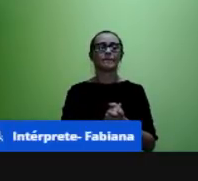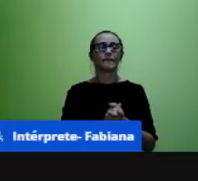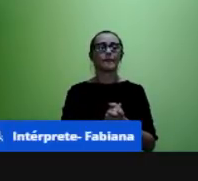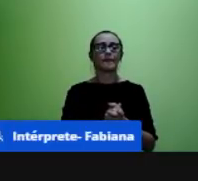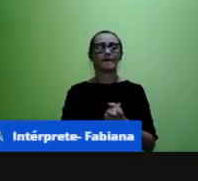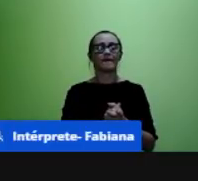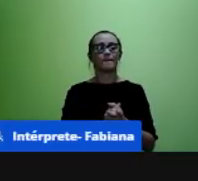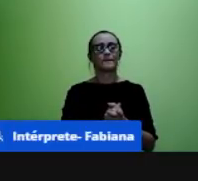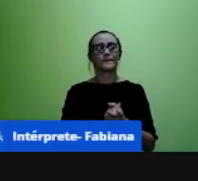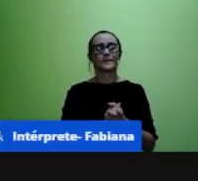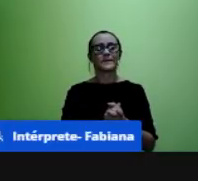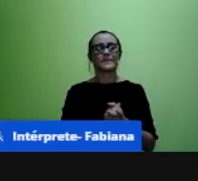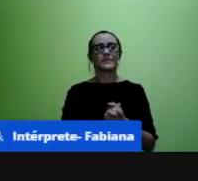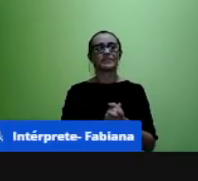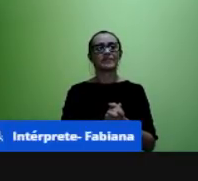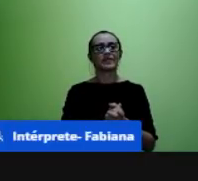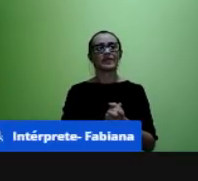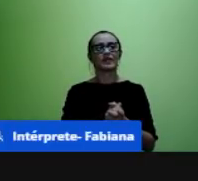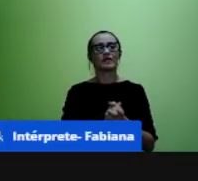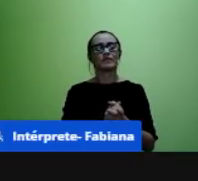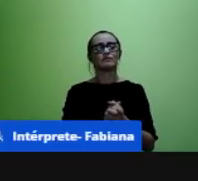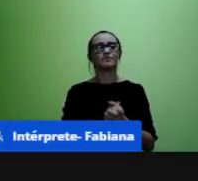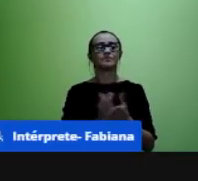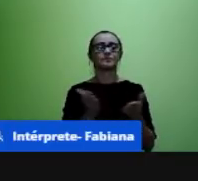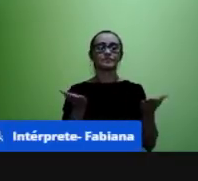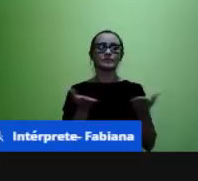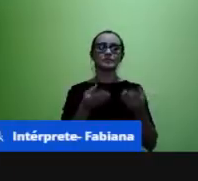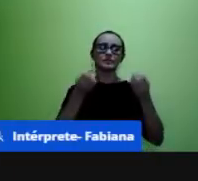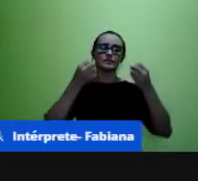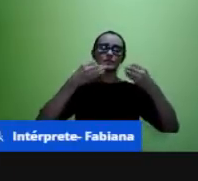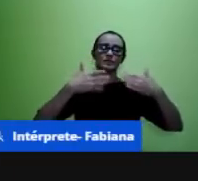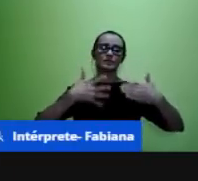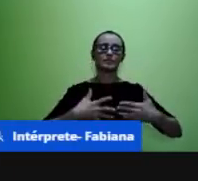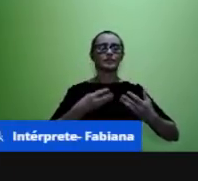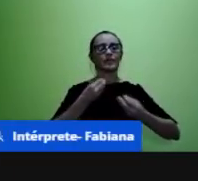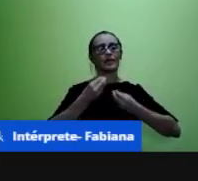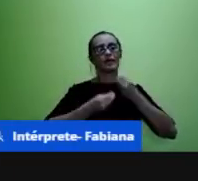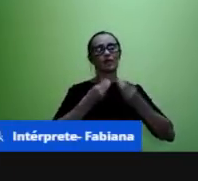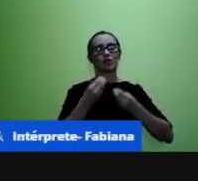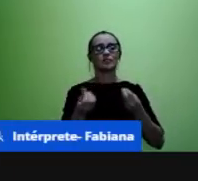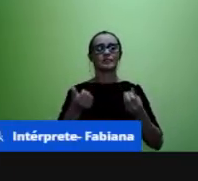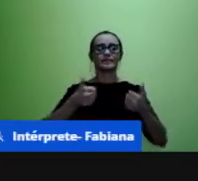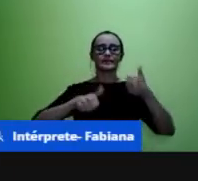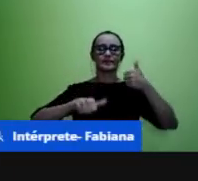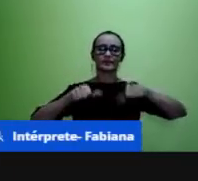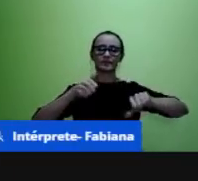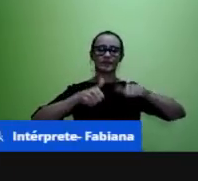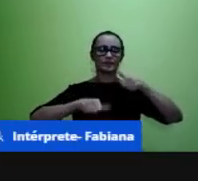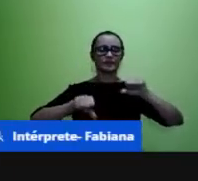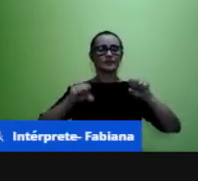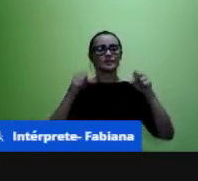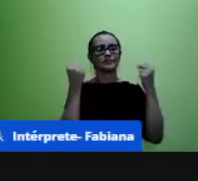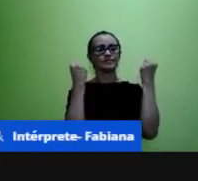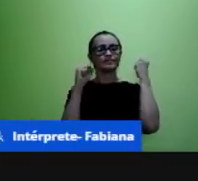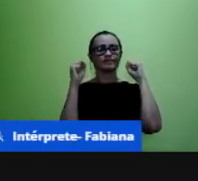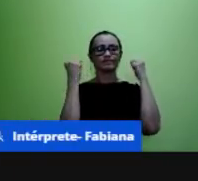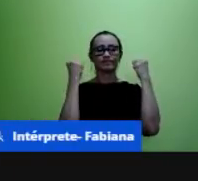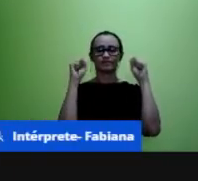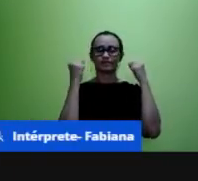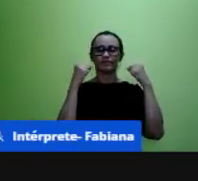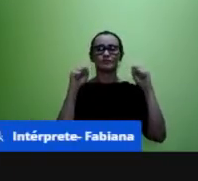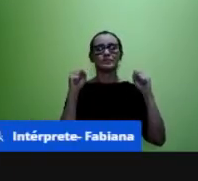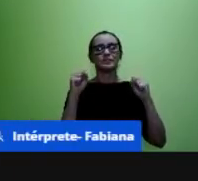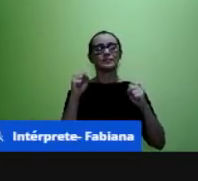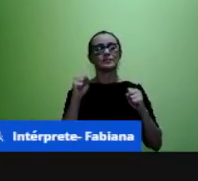Nós vamos falar sobre a avaliação em educação física, né? A avaliação em si, né, de uma forma